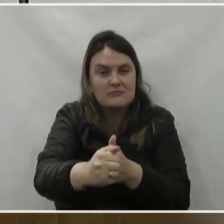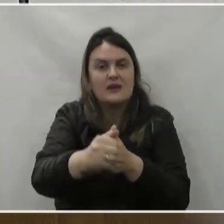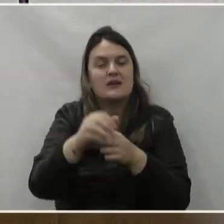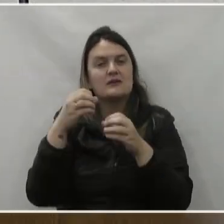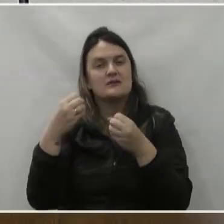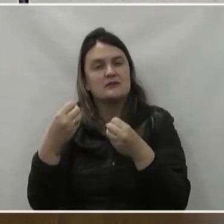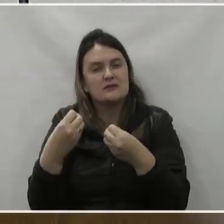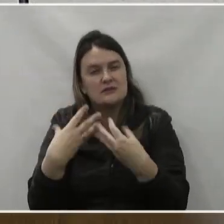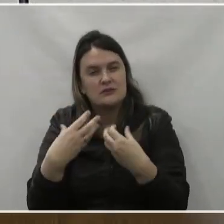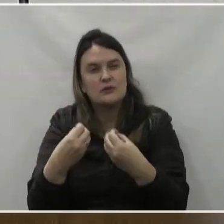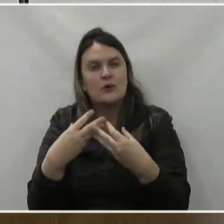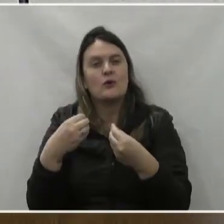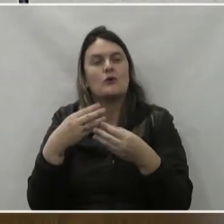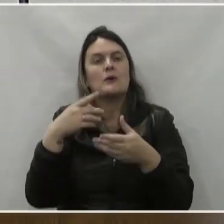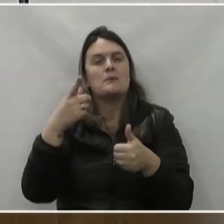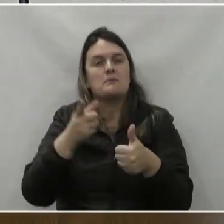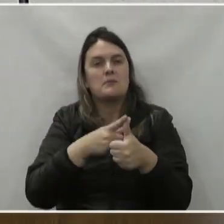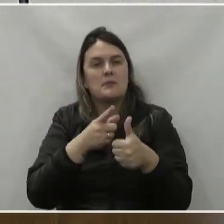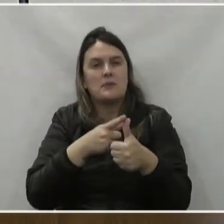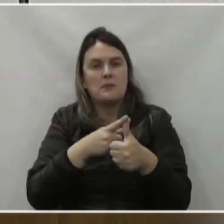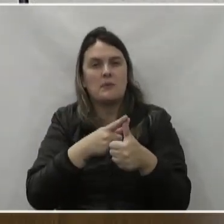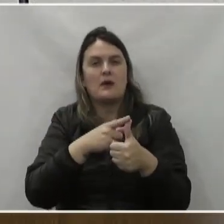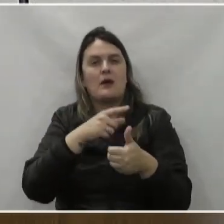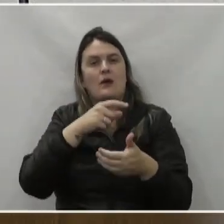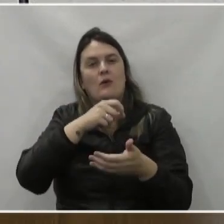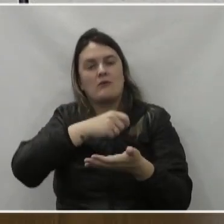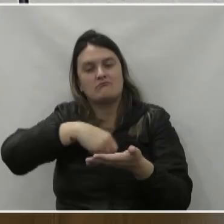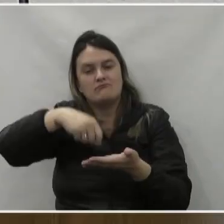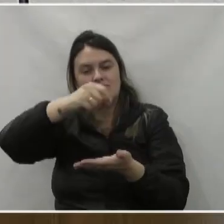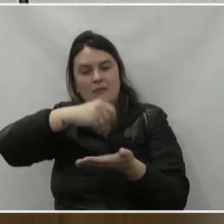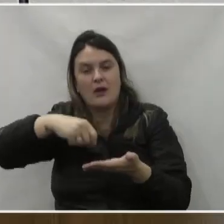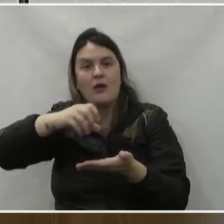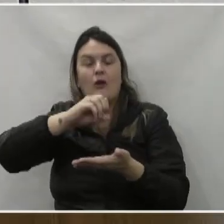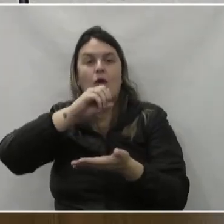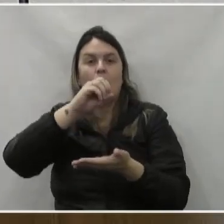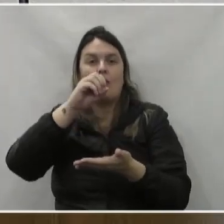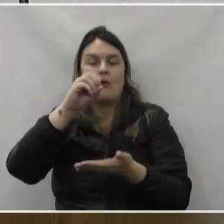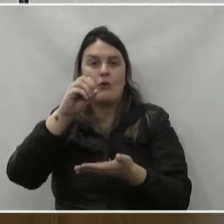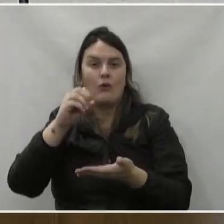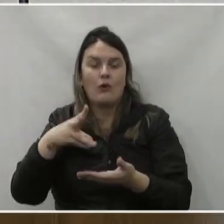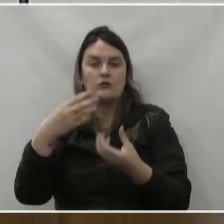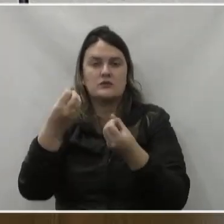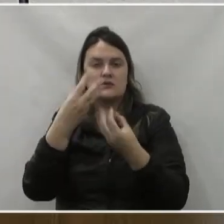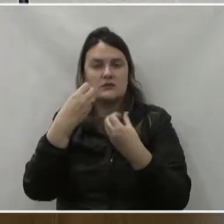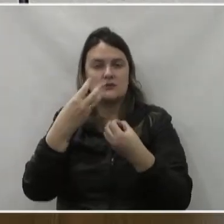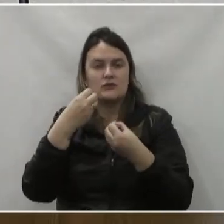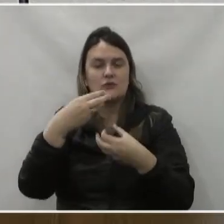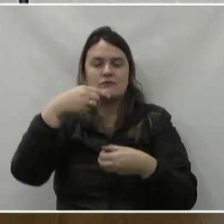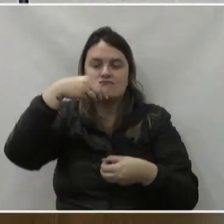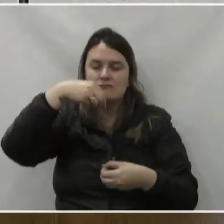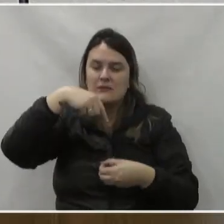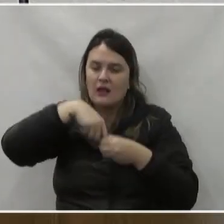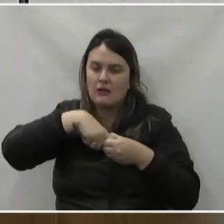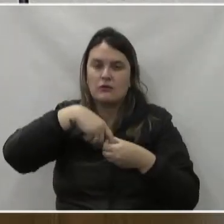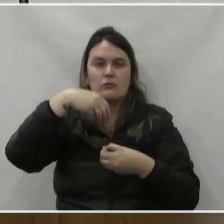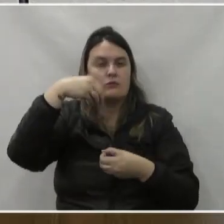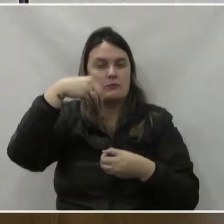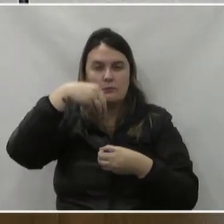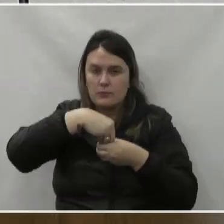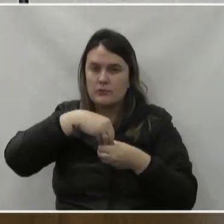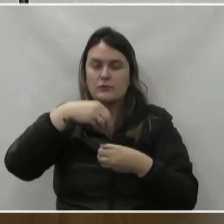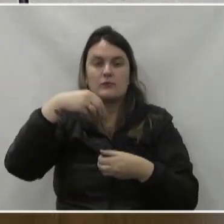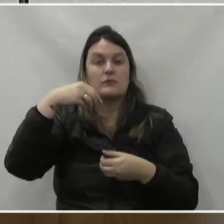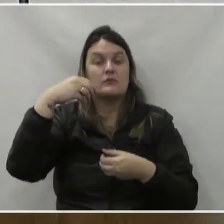mãos, fazendo a curva do primeiro A, ou ainda nos deixando lições que ficaram gravadas para sempre